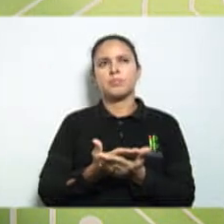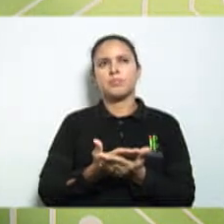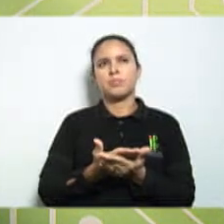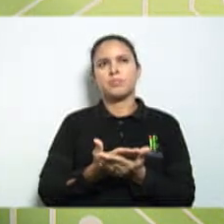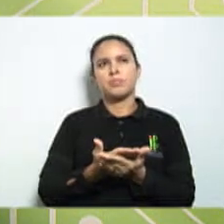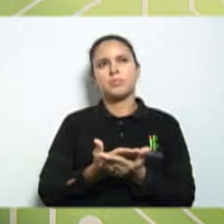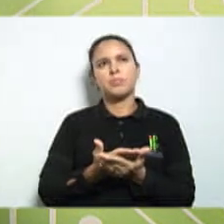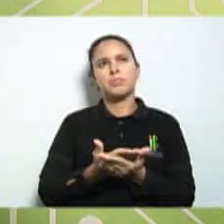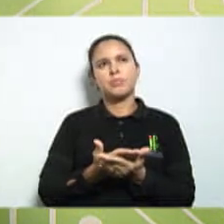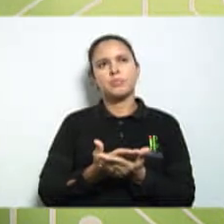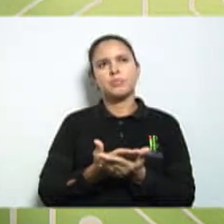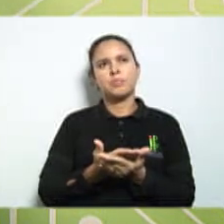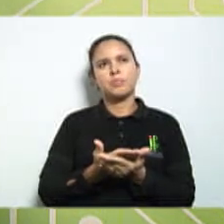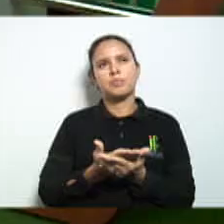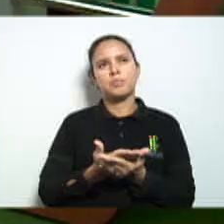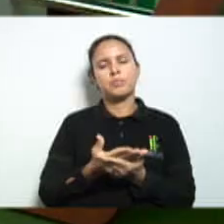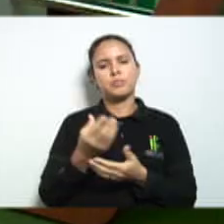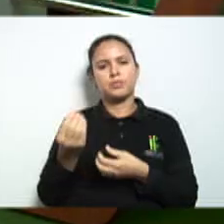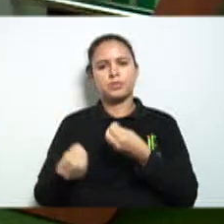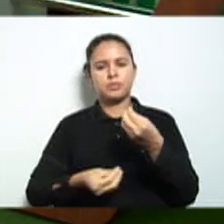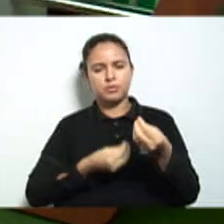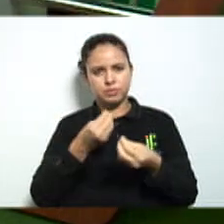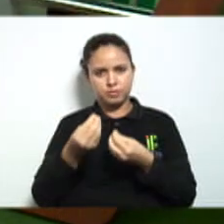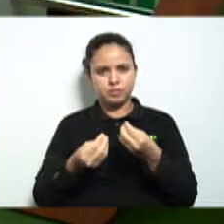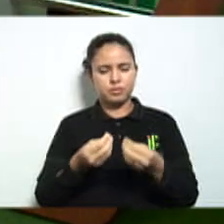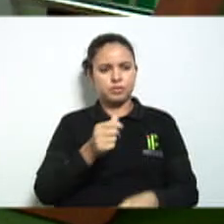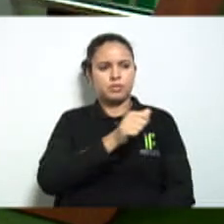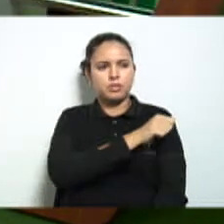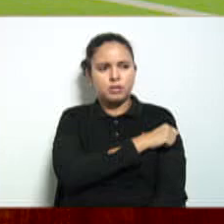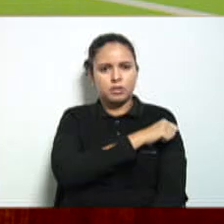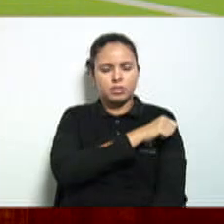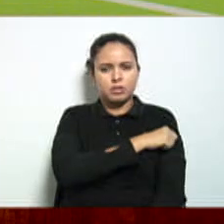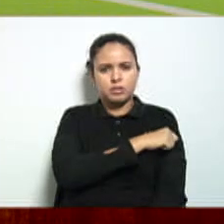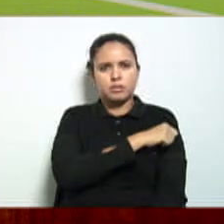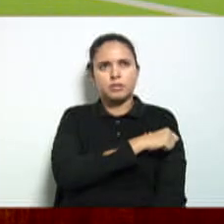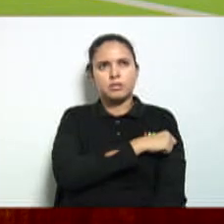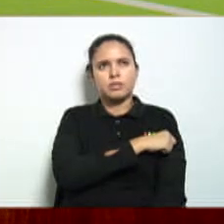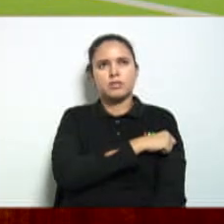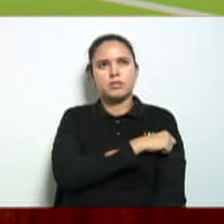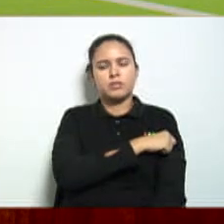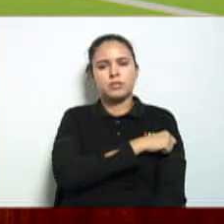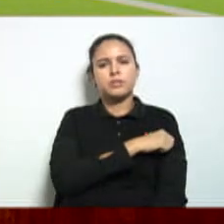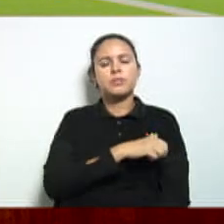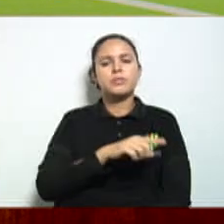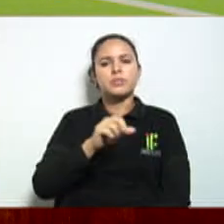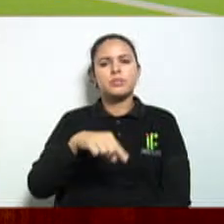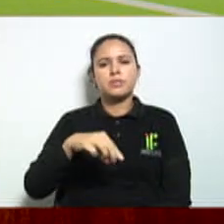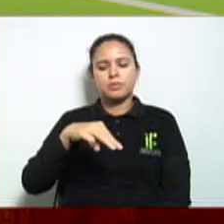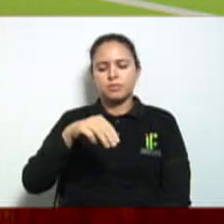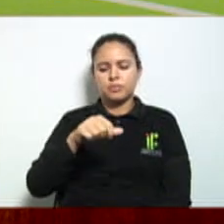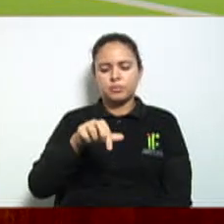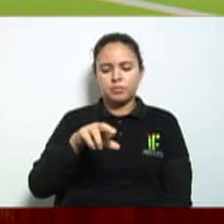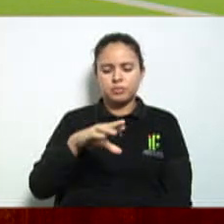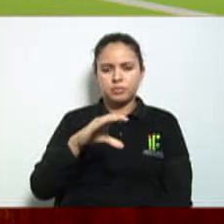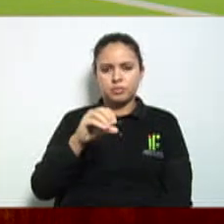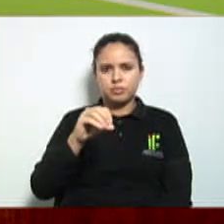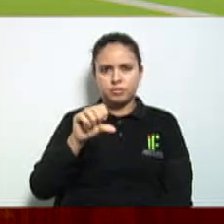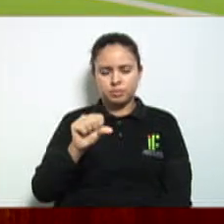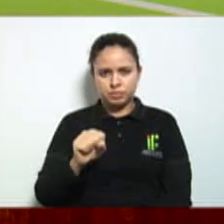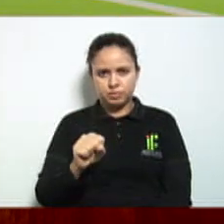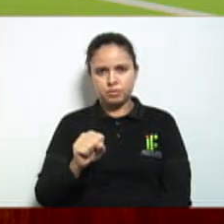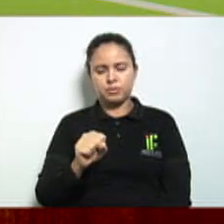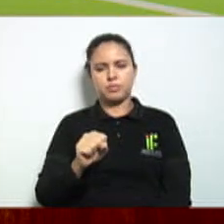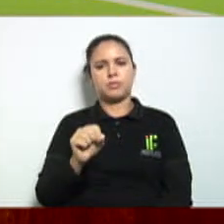né, professora Priscila? Como é que está a participação aí? Os alunos da escola Marco Azul Extensão Marechal Buritis